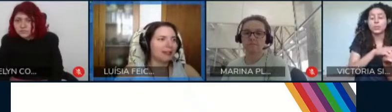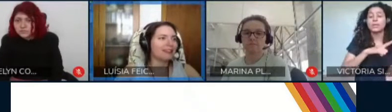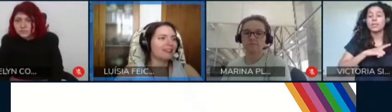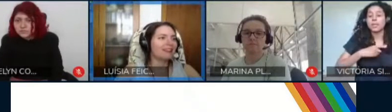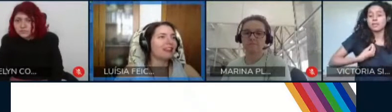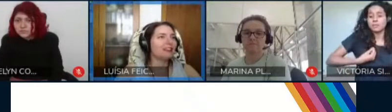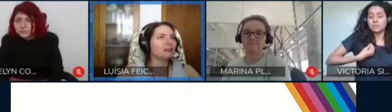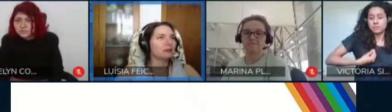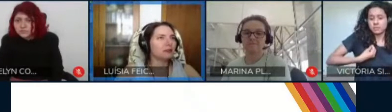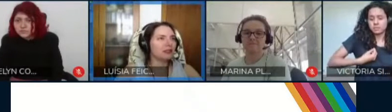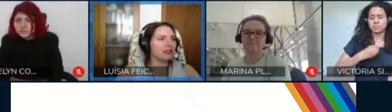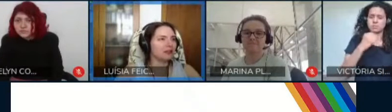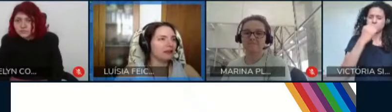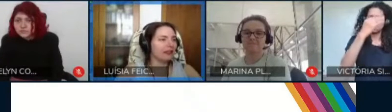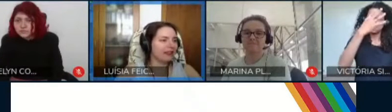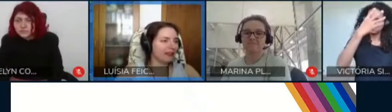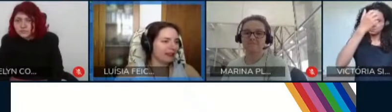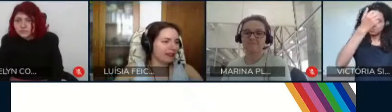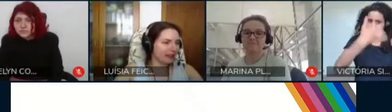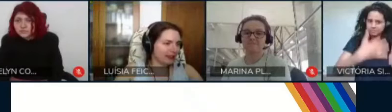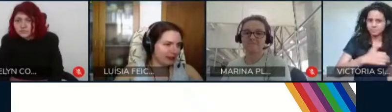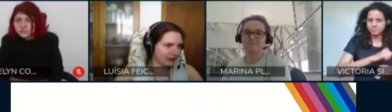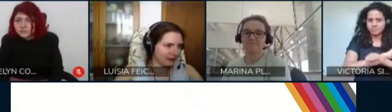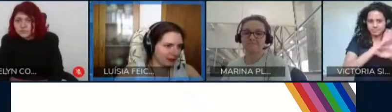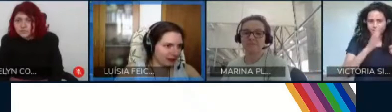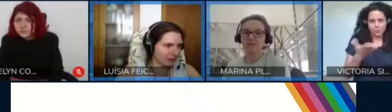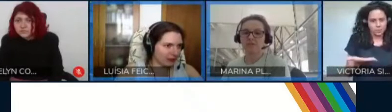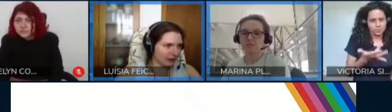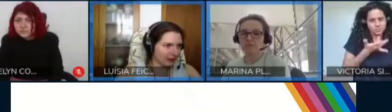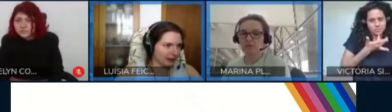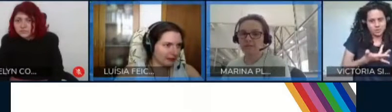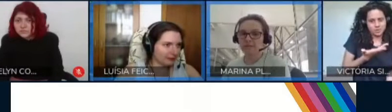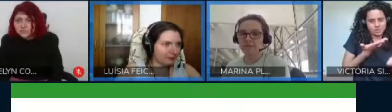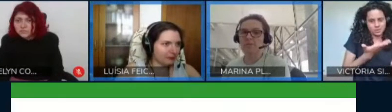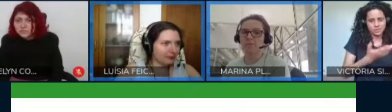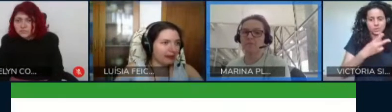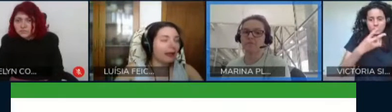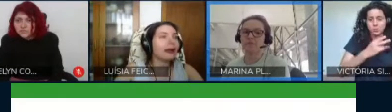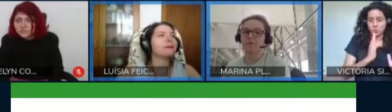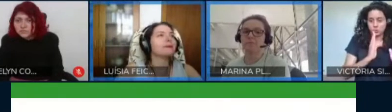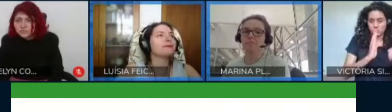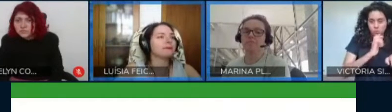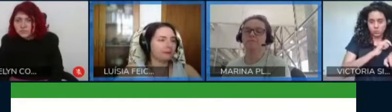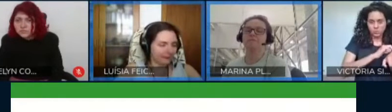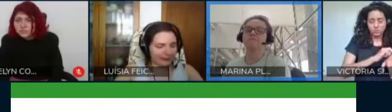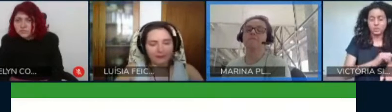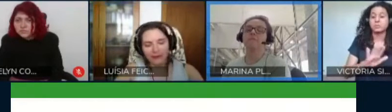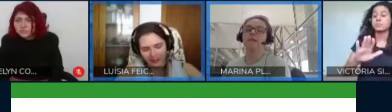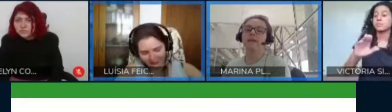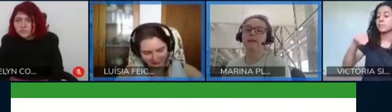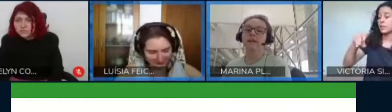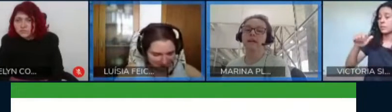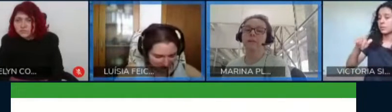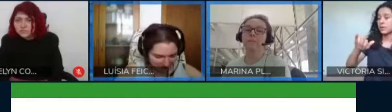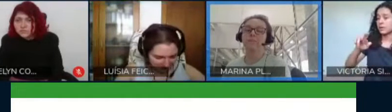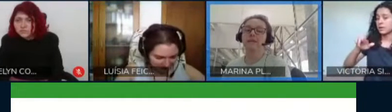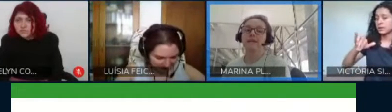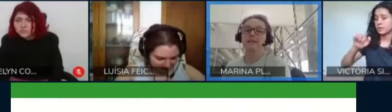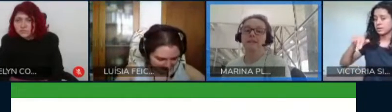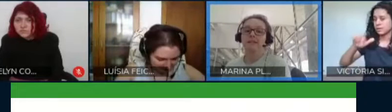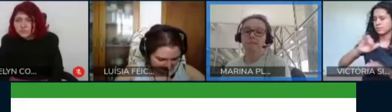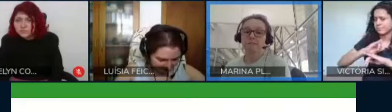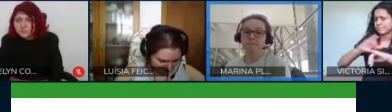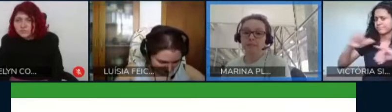é isso. Então, vamos seguir. Deixa eu ir. Só lembrar o pessoal,